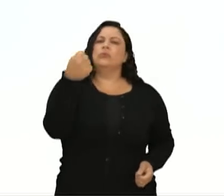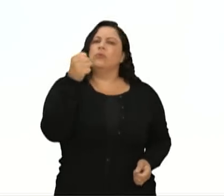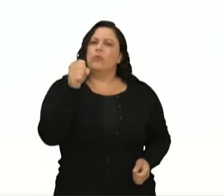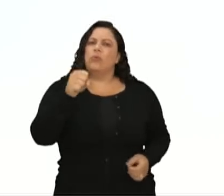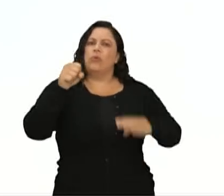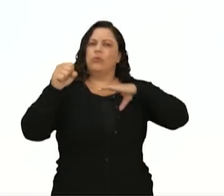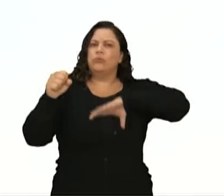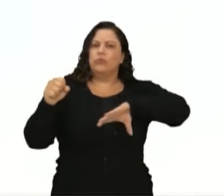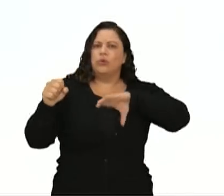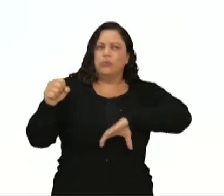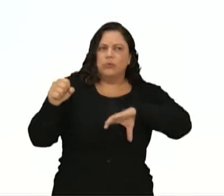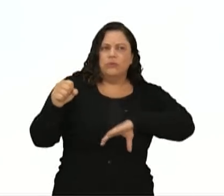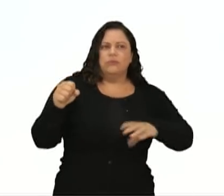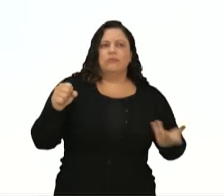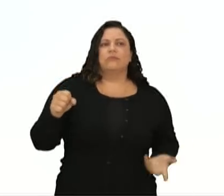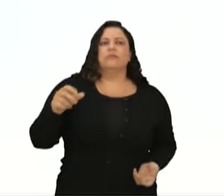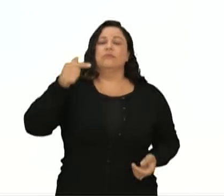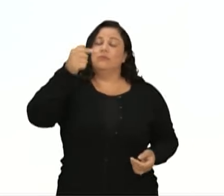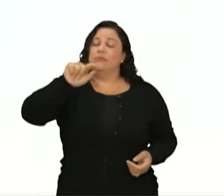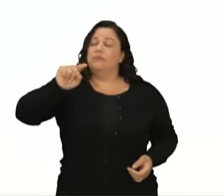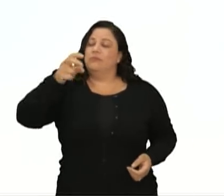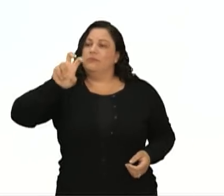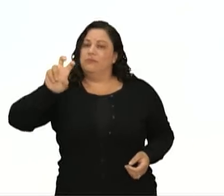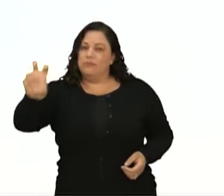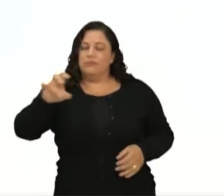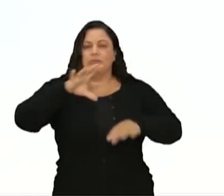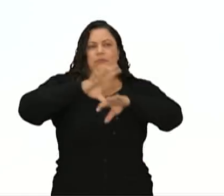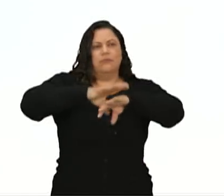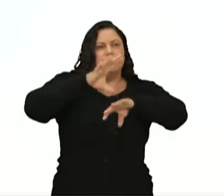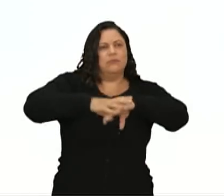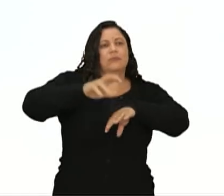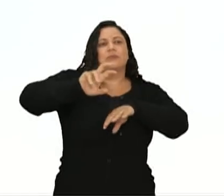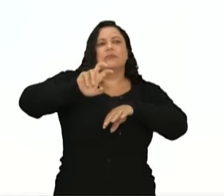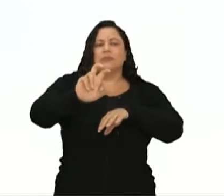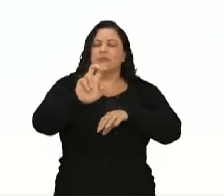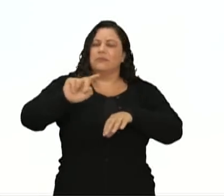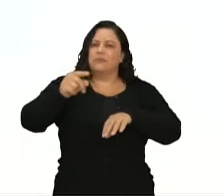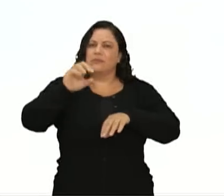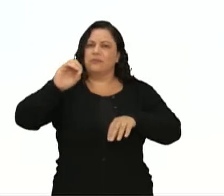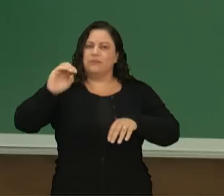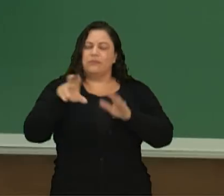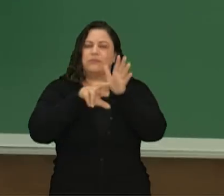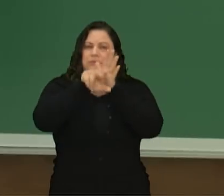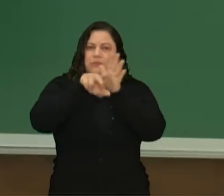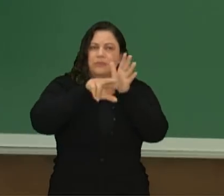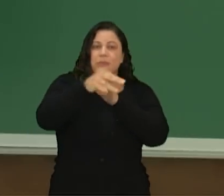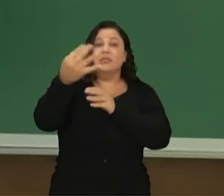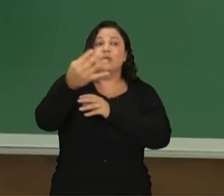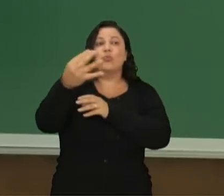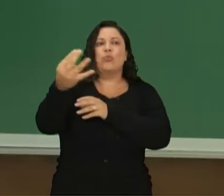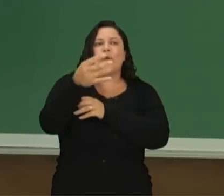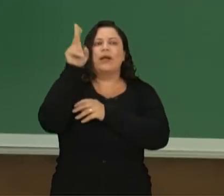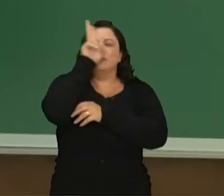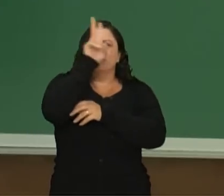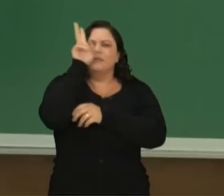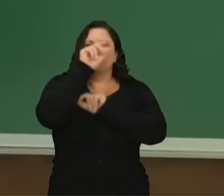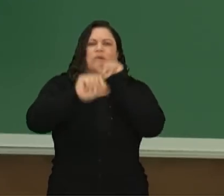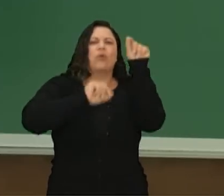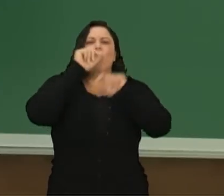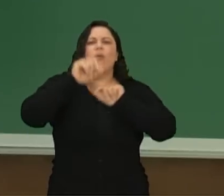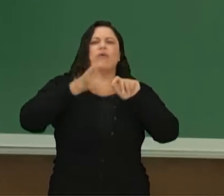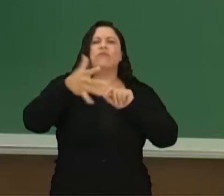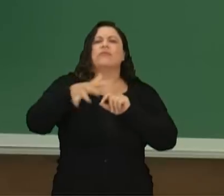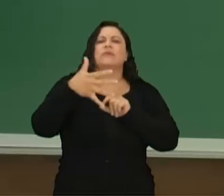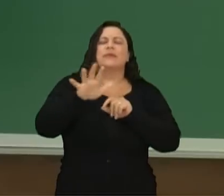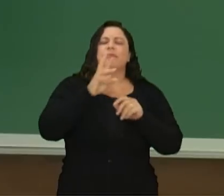português, 7,5 em matemática, 5 em biologia e 4 em história, qual foi a média que ele